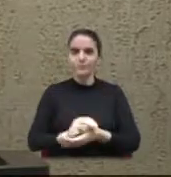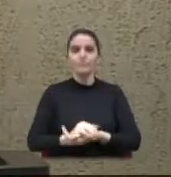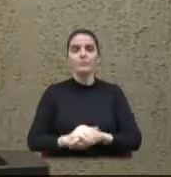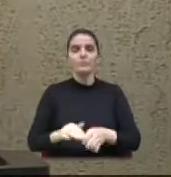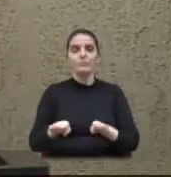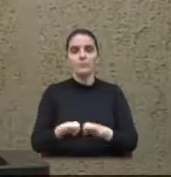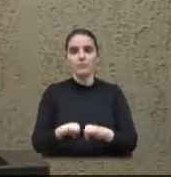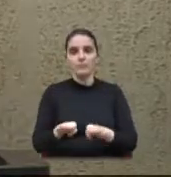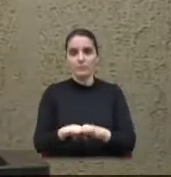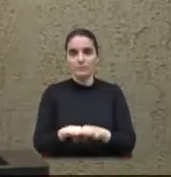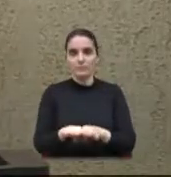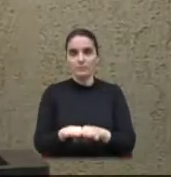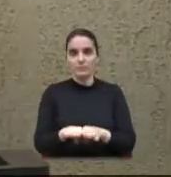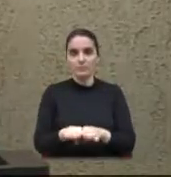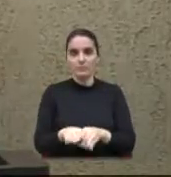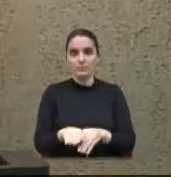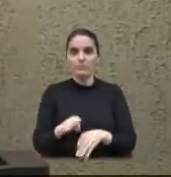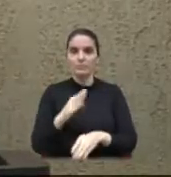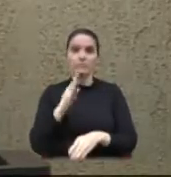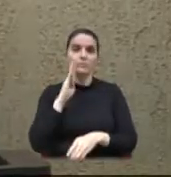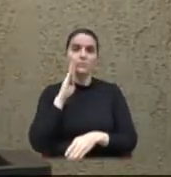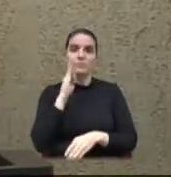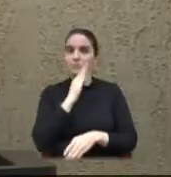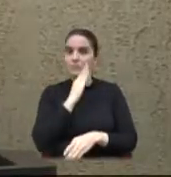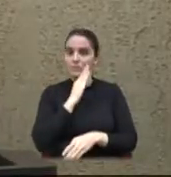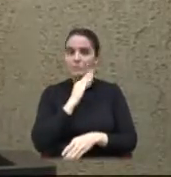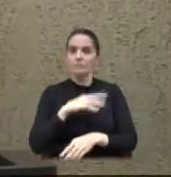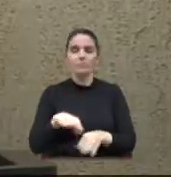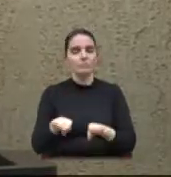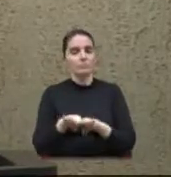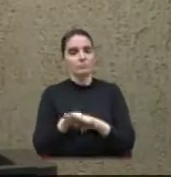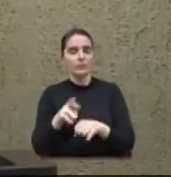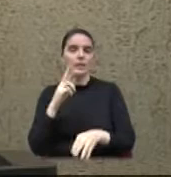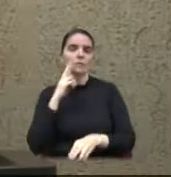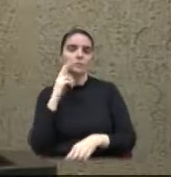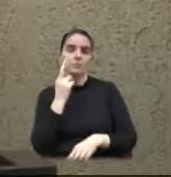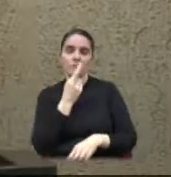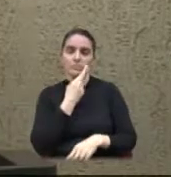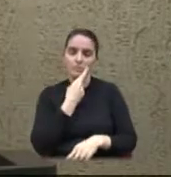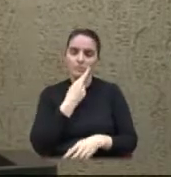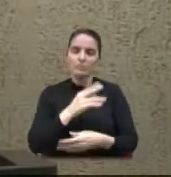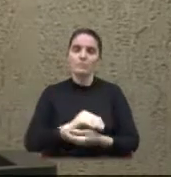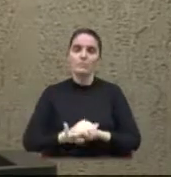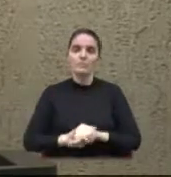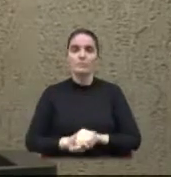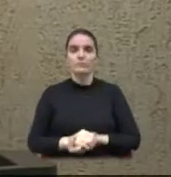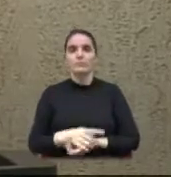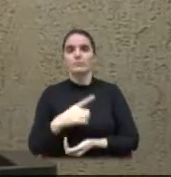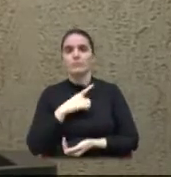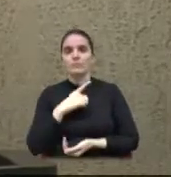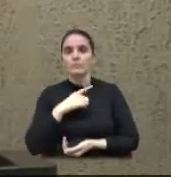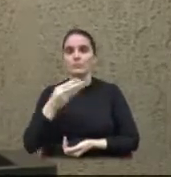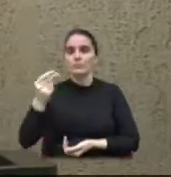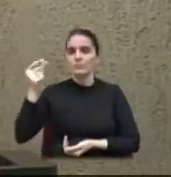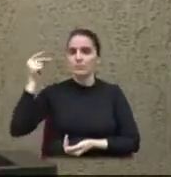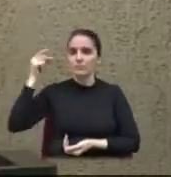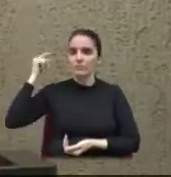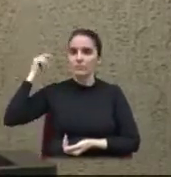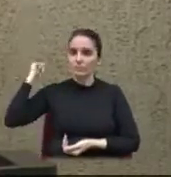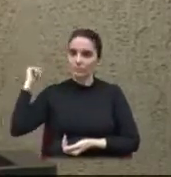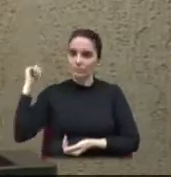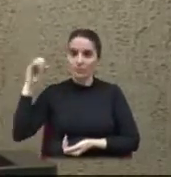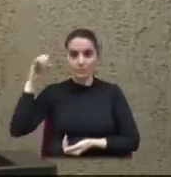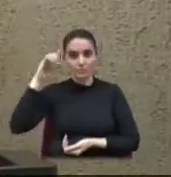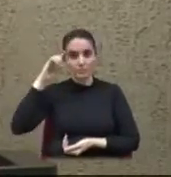inclusive, encher bares, restaurantes, e havia, inclusive, na época, a tradição do Dia